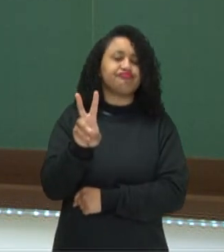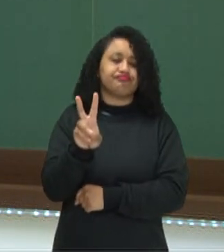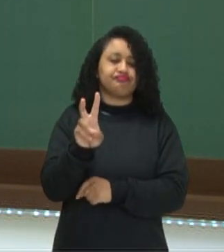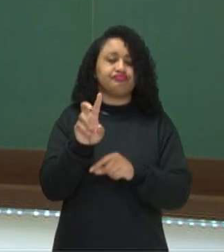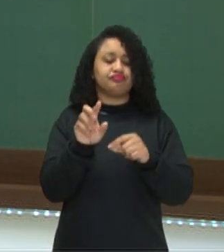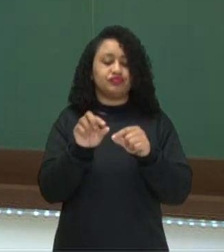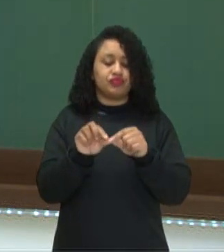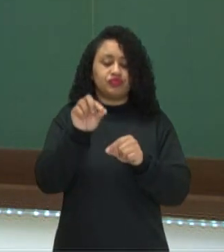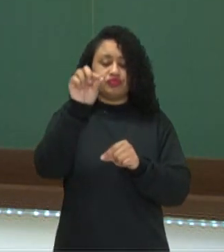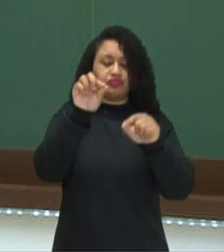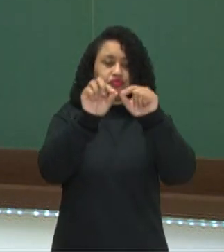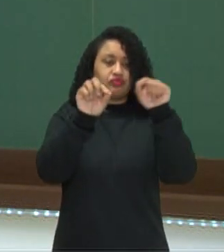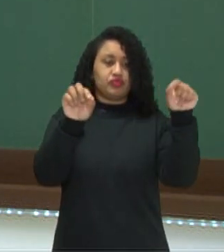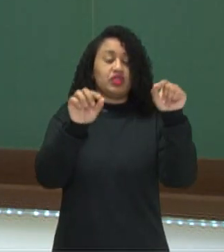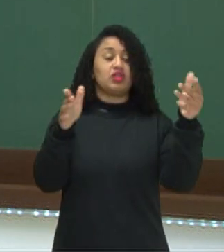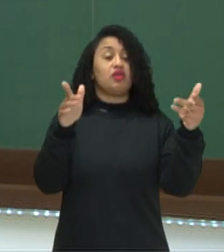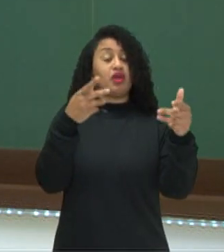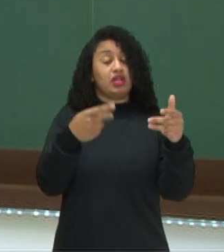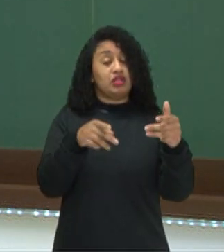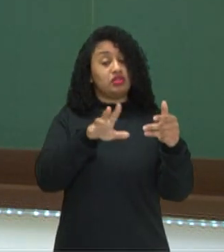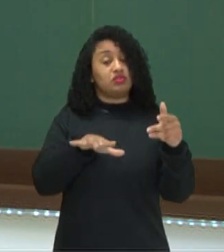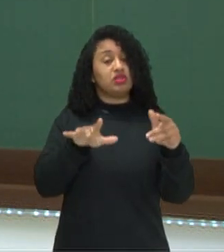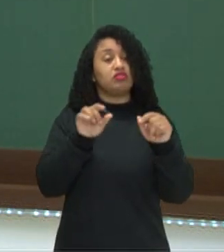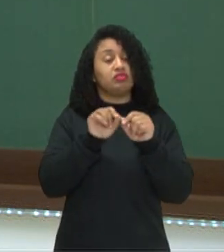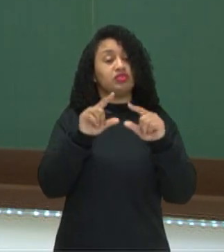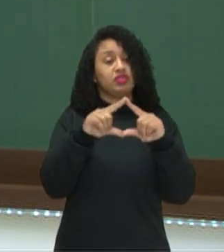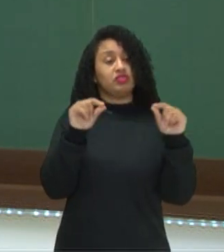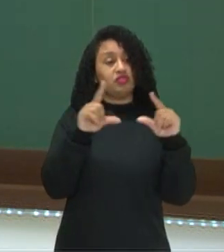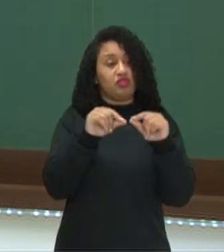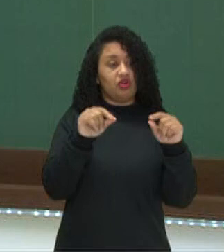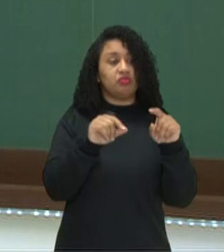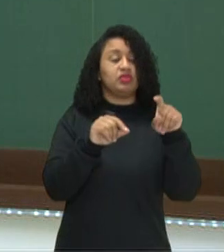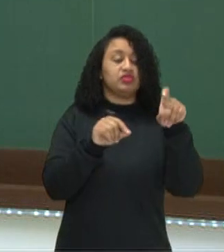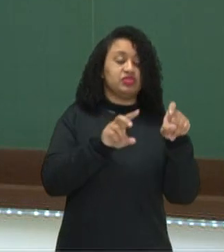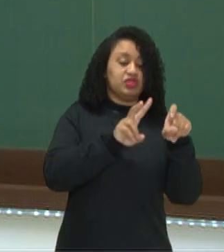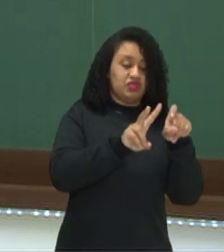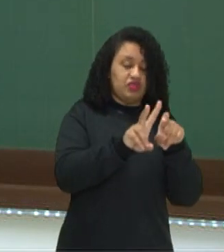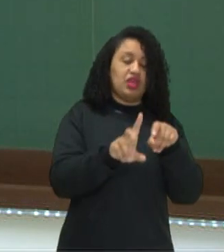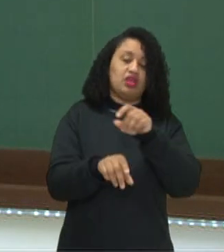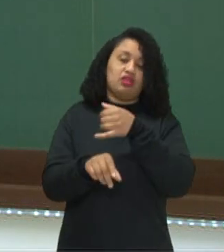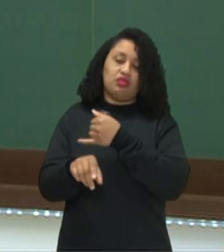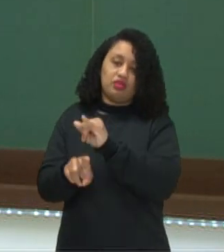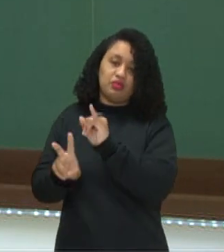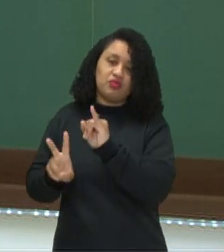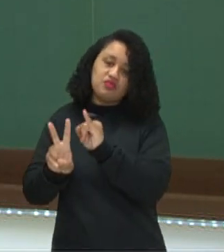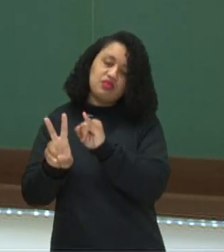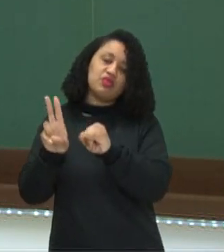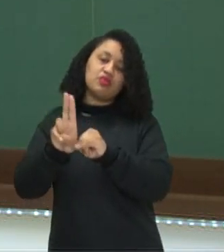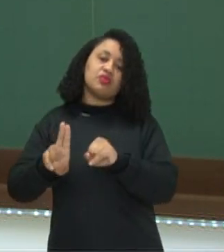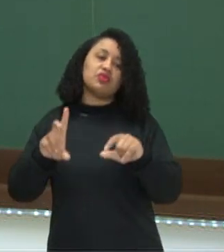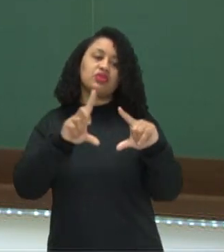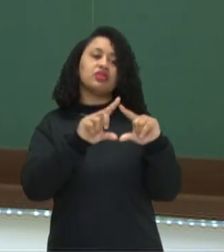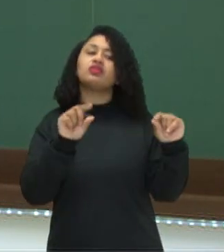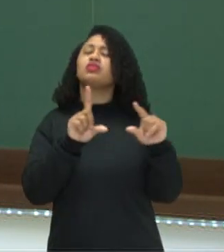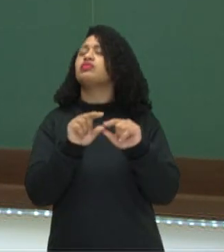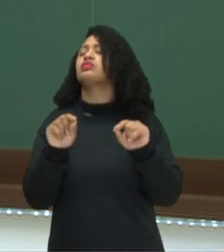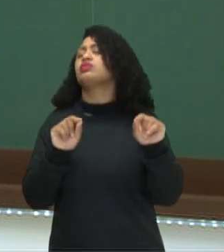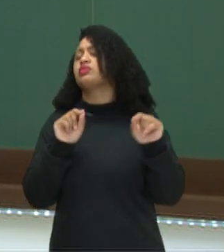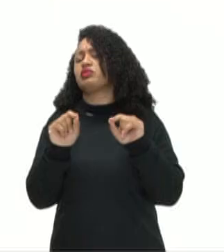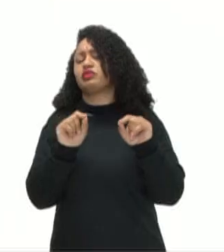o uso das fórmulas, né? Encontrar o x-vértice e o y-vértice usando as fórmulas. Quem são as